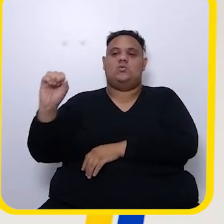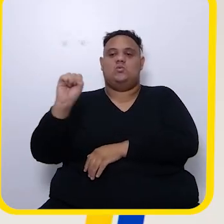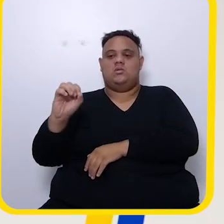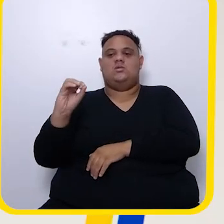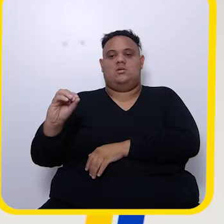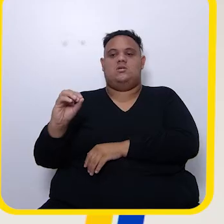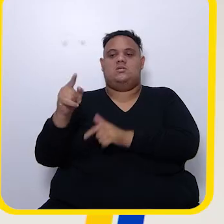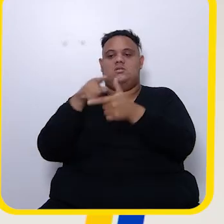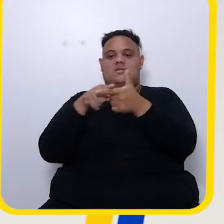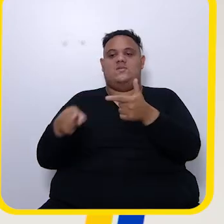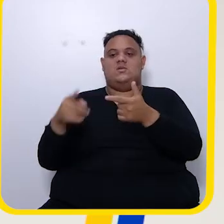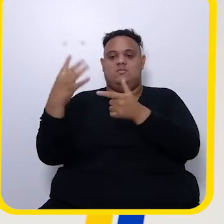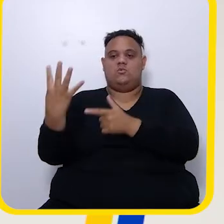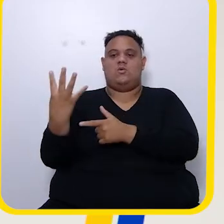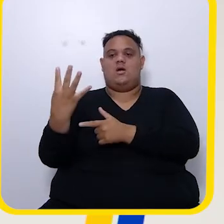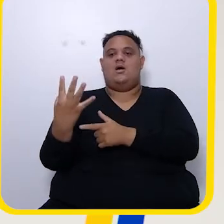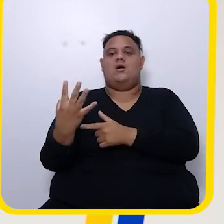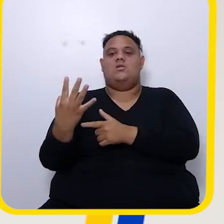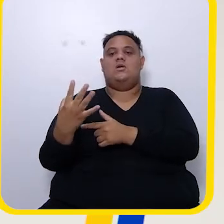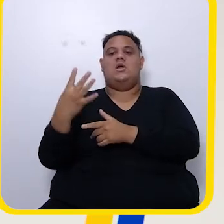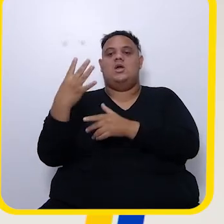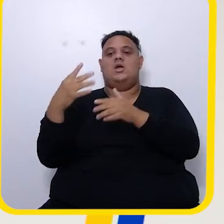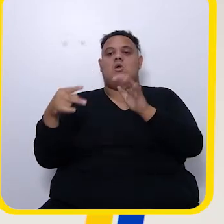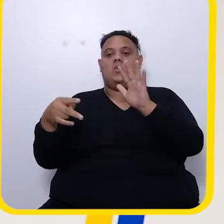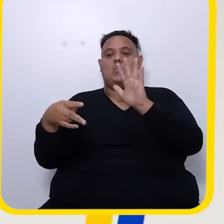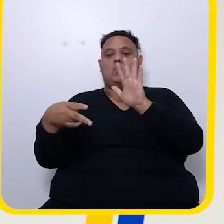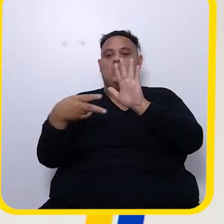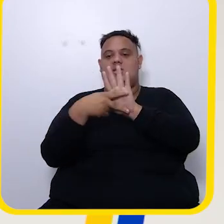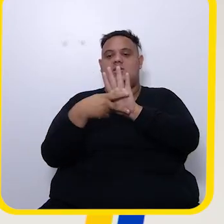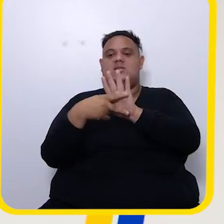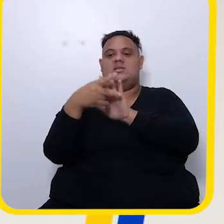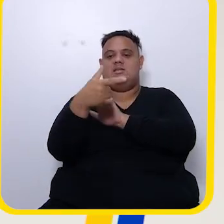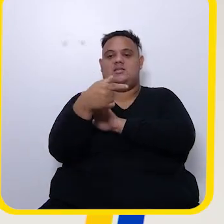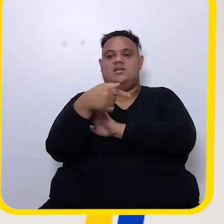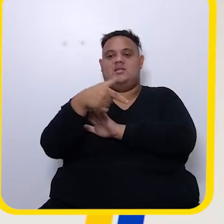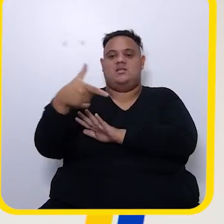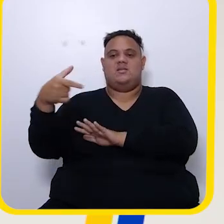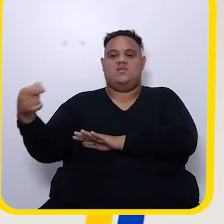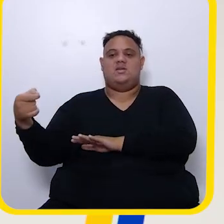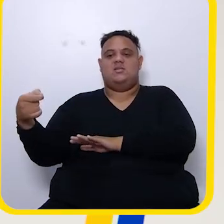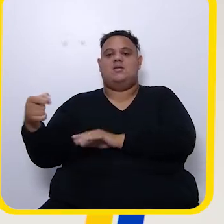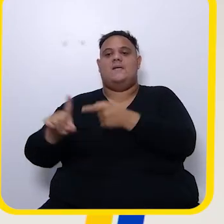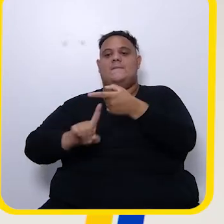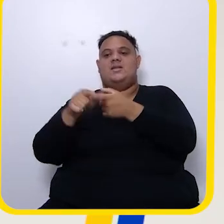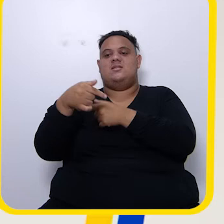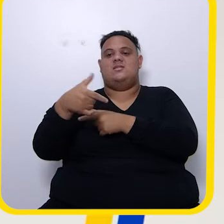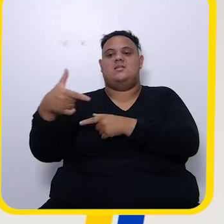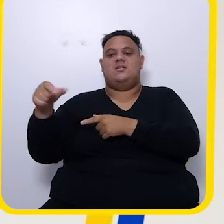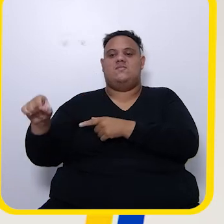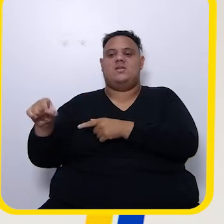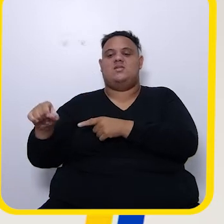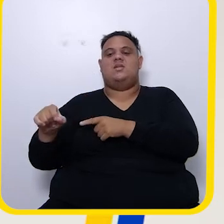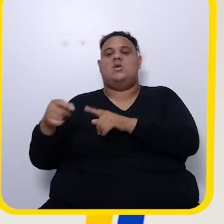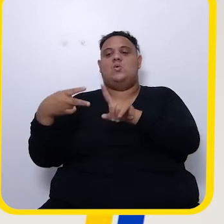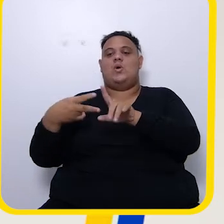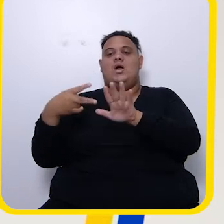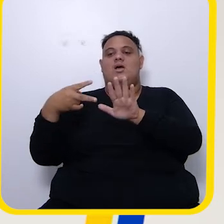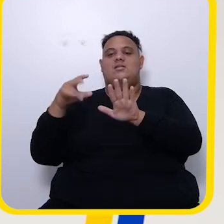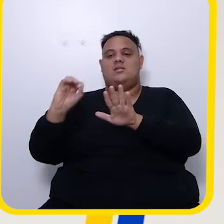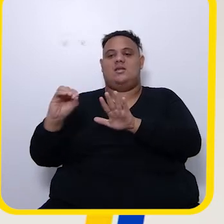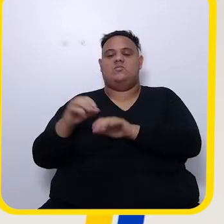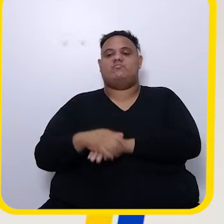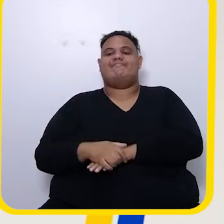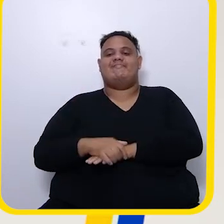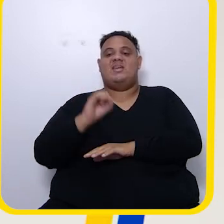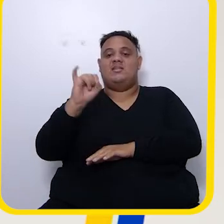2.880 dividido por 4 dá igual a 720. Então, mais 720, tudo isso igual a zero. Se